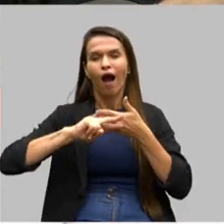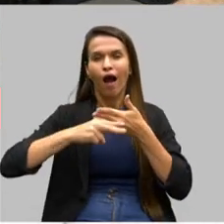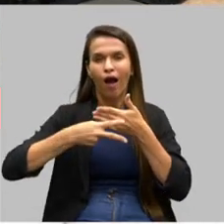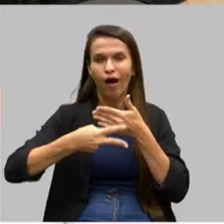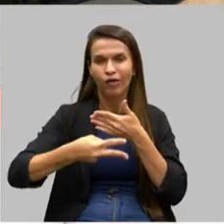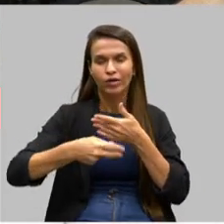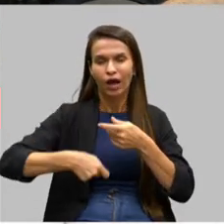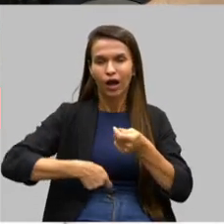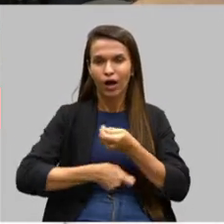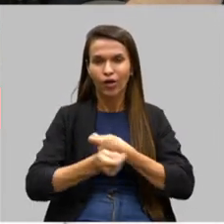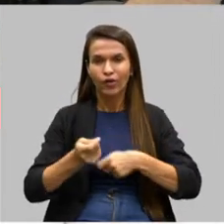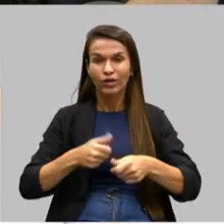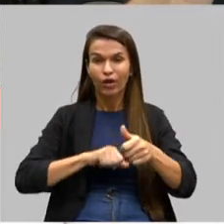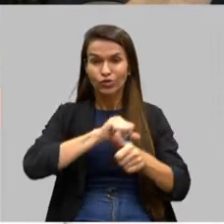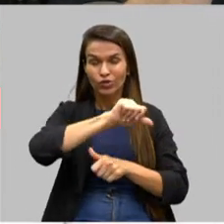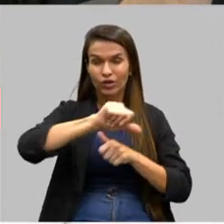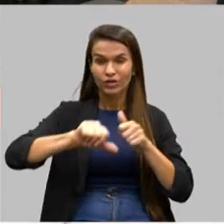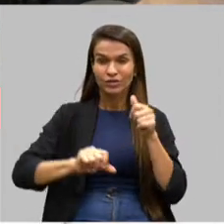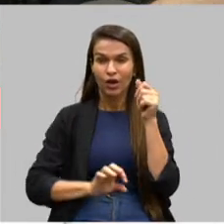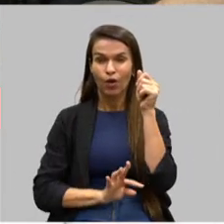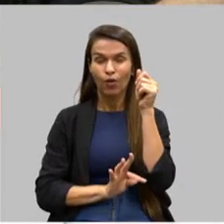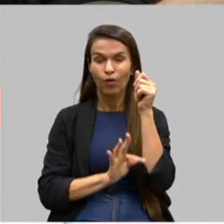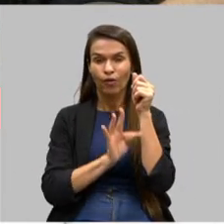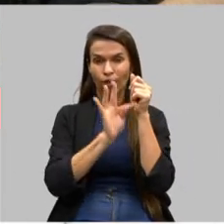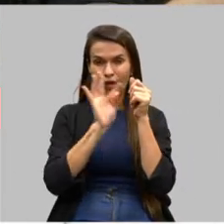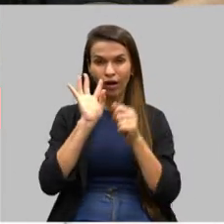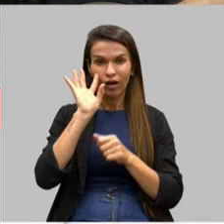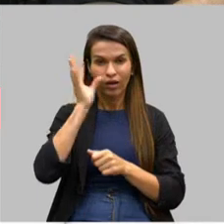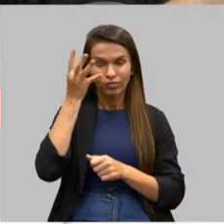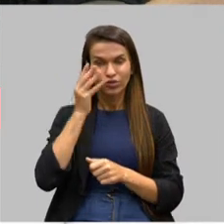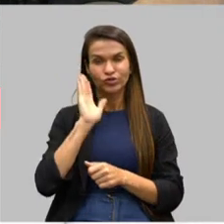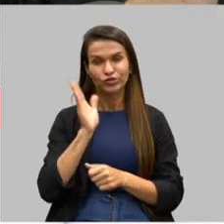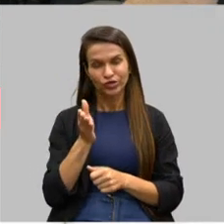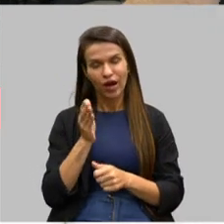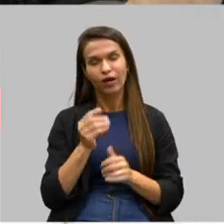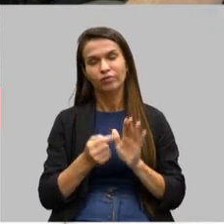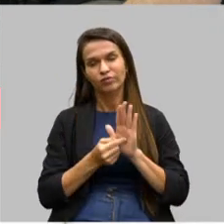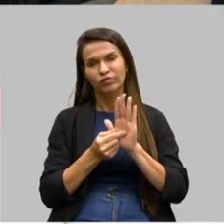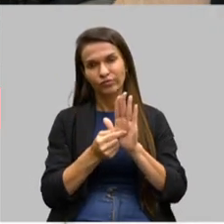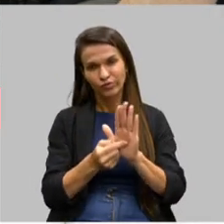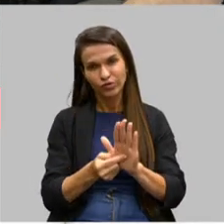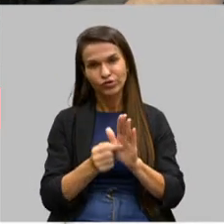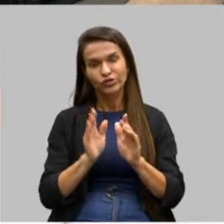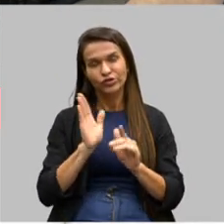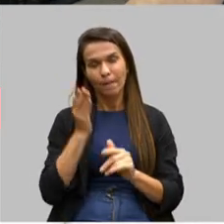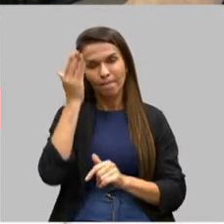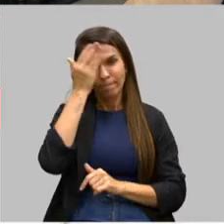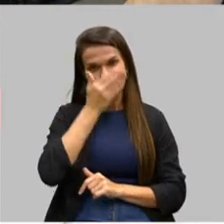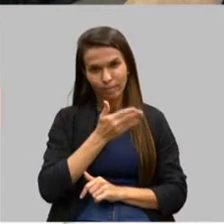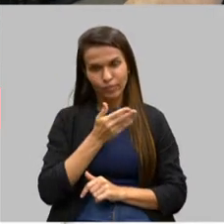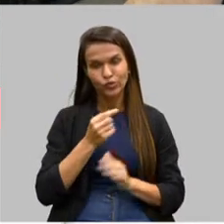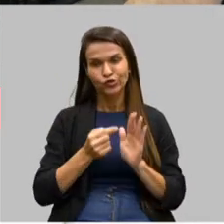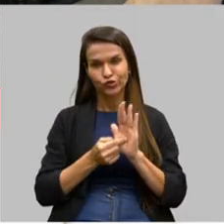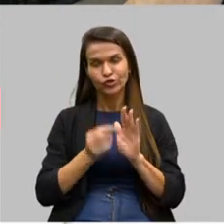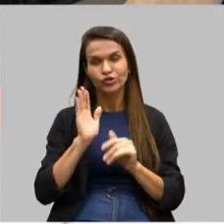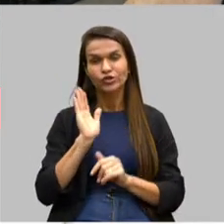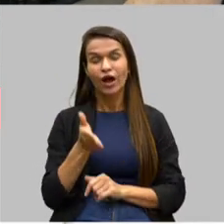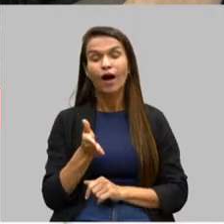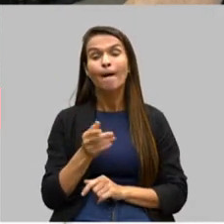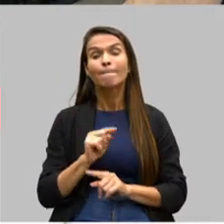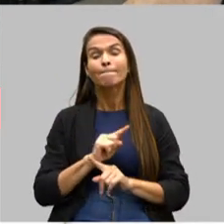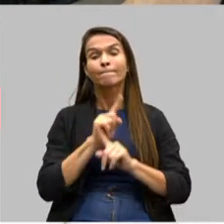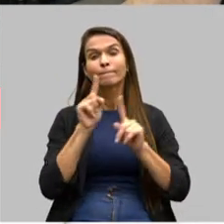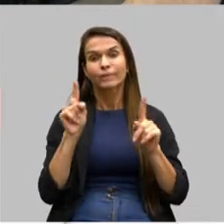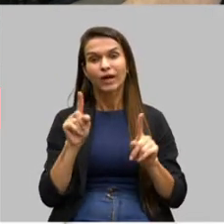alterações climáticas, que algumas delas já estão colocadas aqui, já estão evidenciadas aqui, mas que